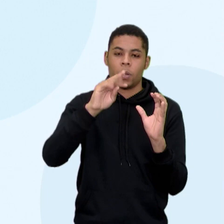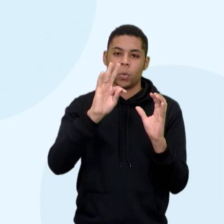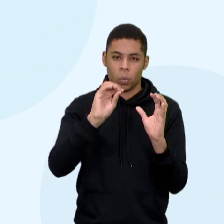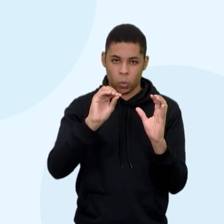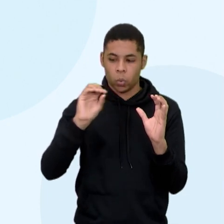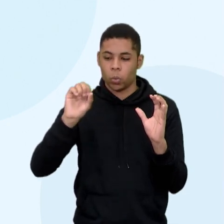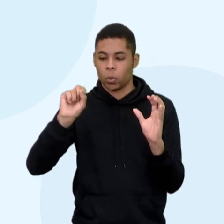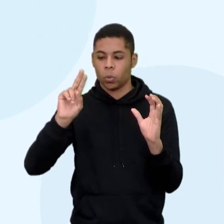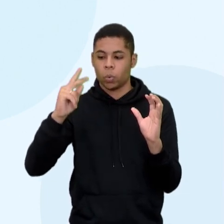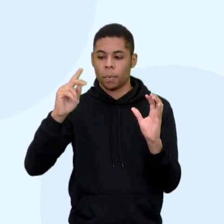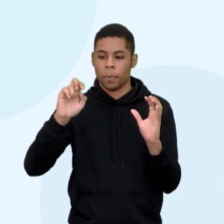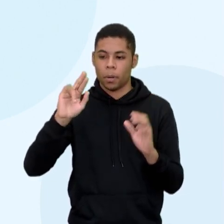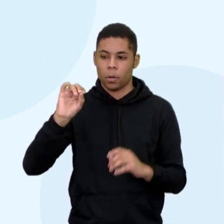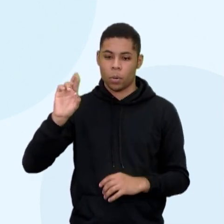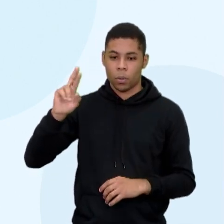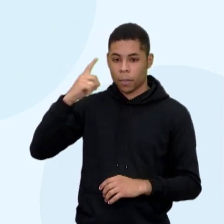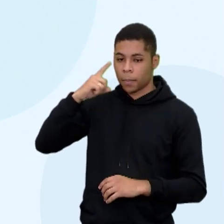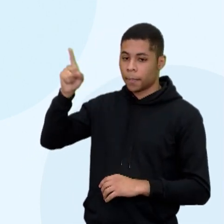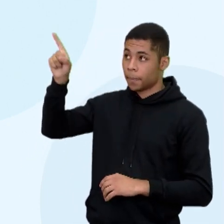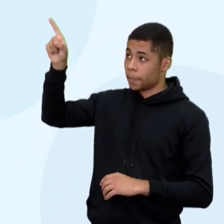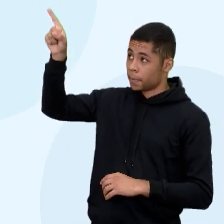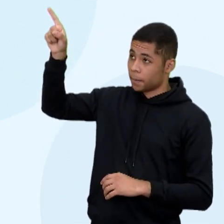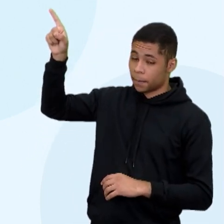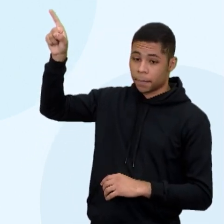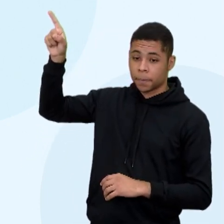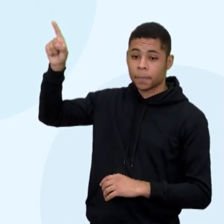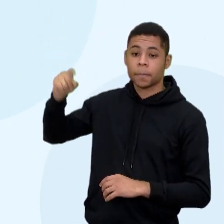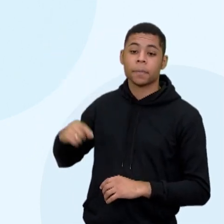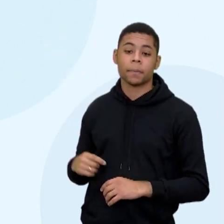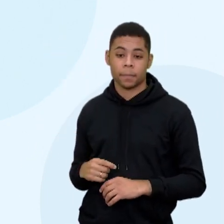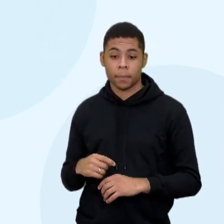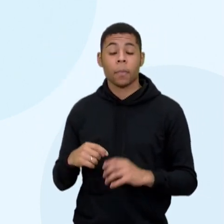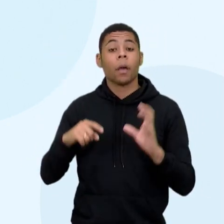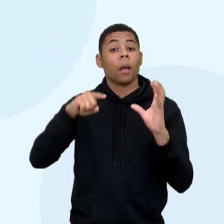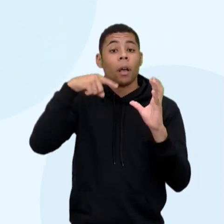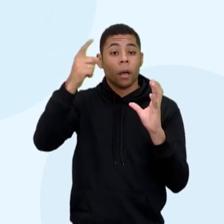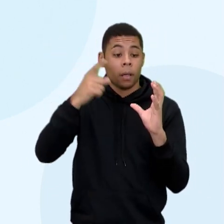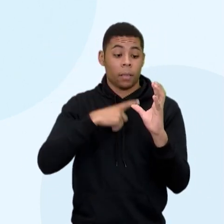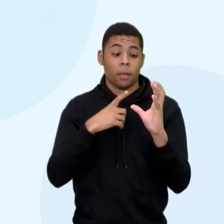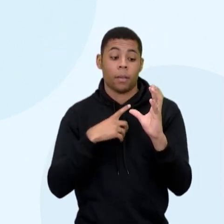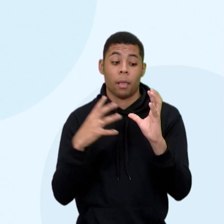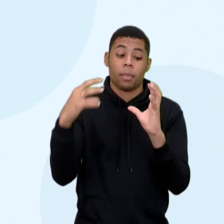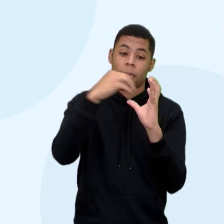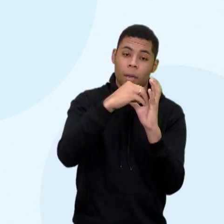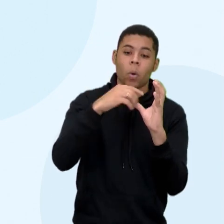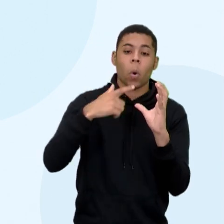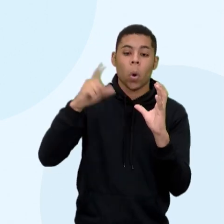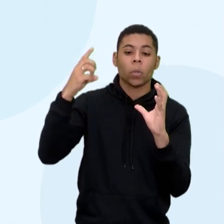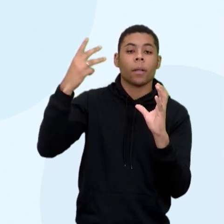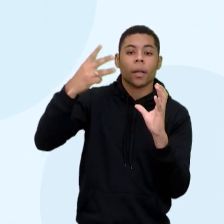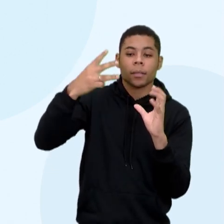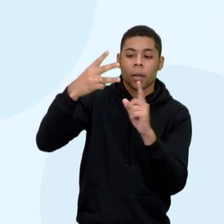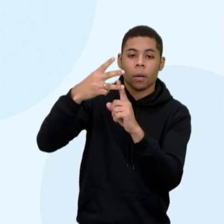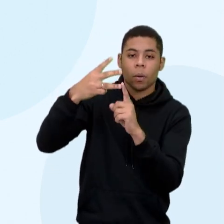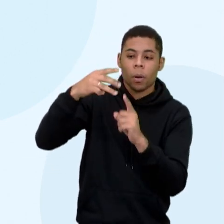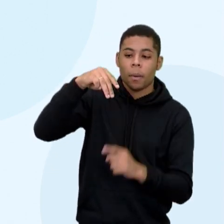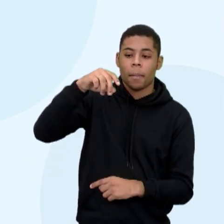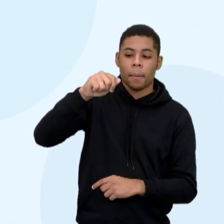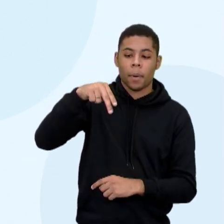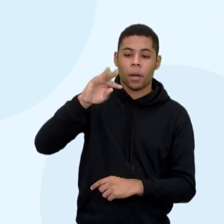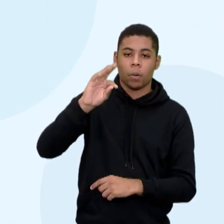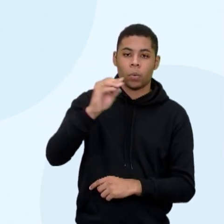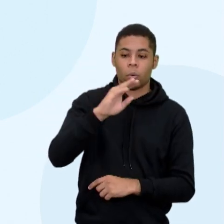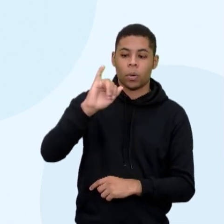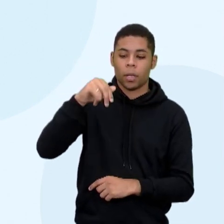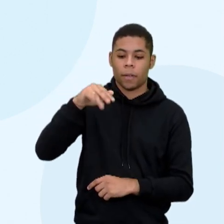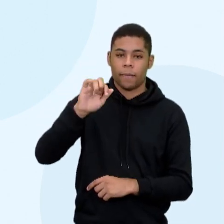aí da crosta terrestre, e o manto inferior, que fica mais próximo do núcleo. E sempre